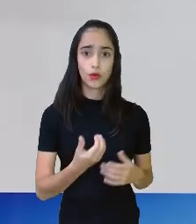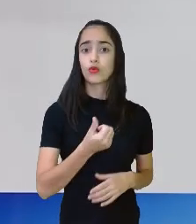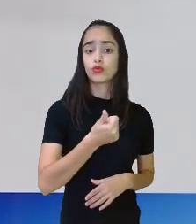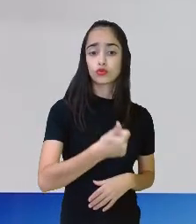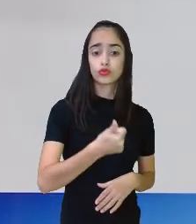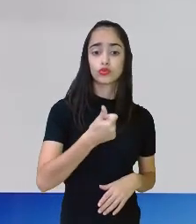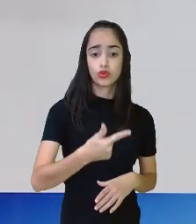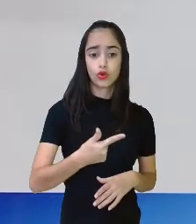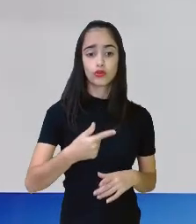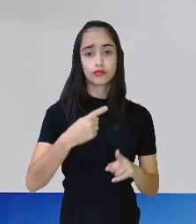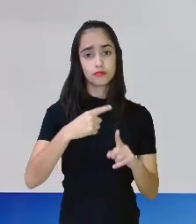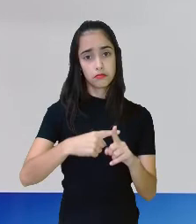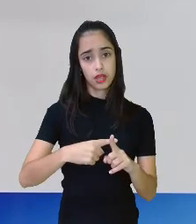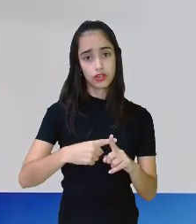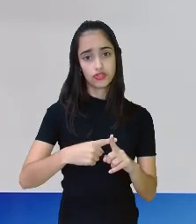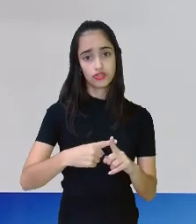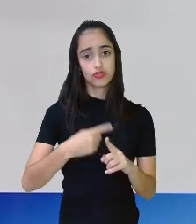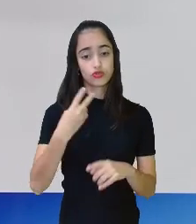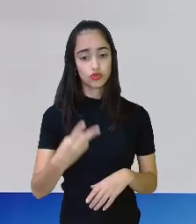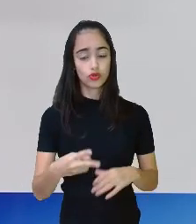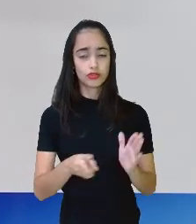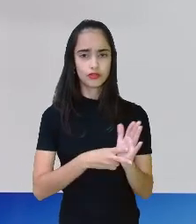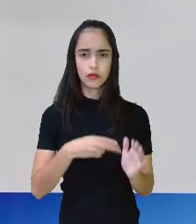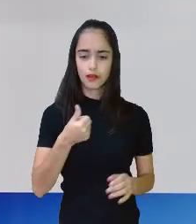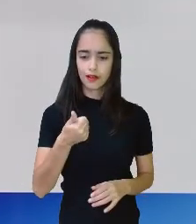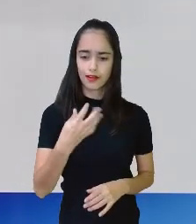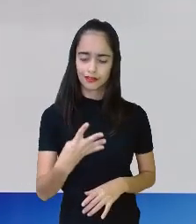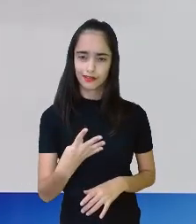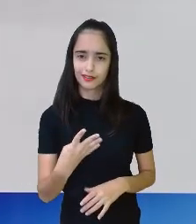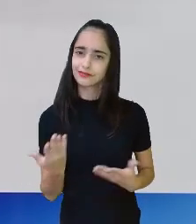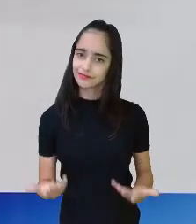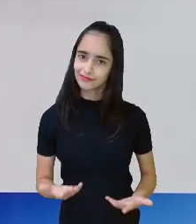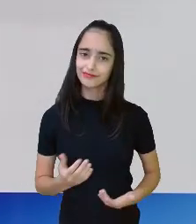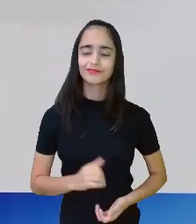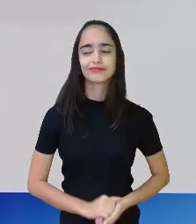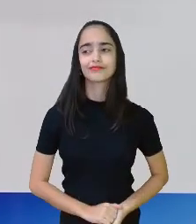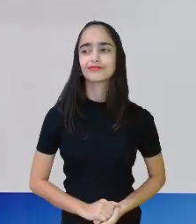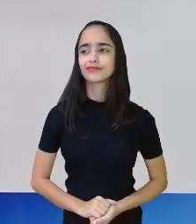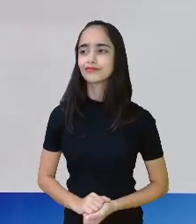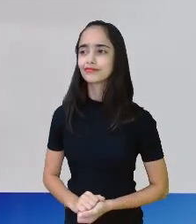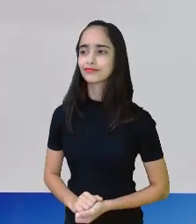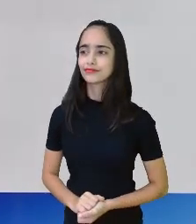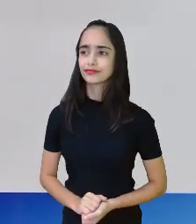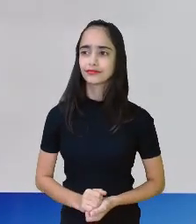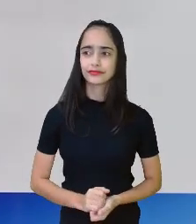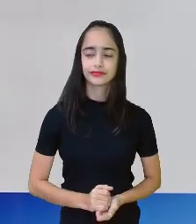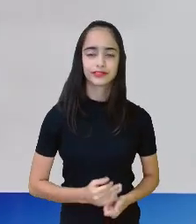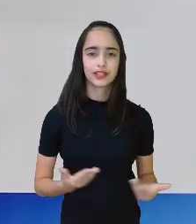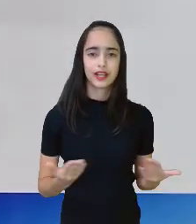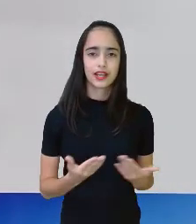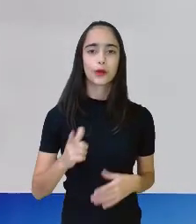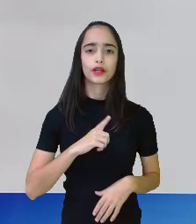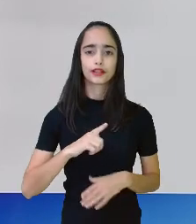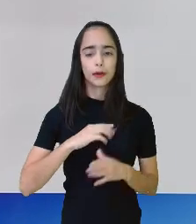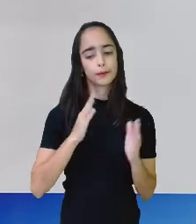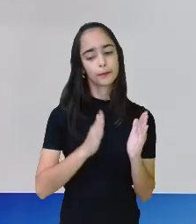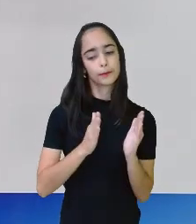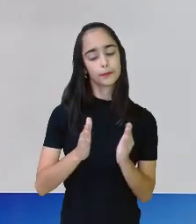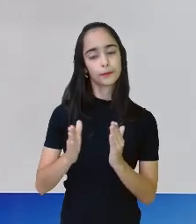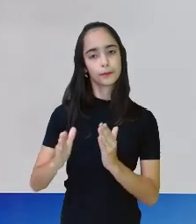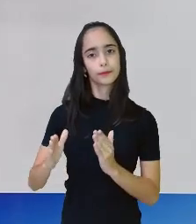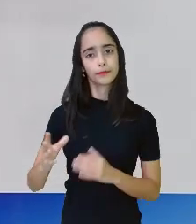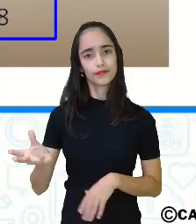elemento oculto é o 14, tá certo? Nós temos também aqui, olha, essa sequência aqui de forma